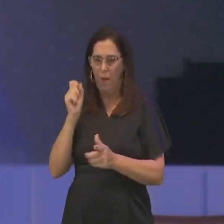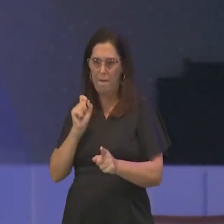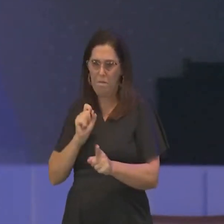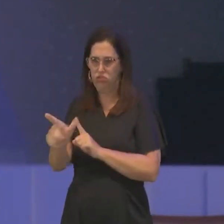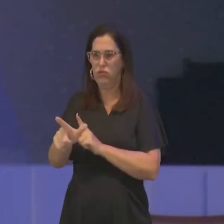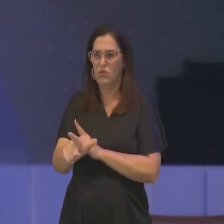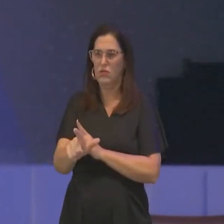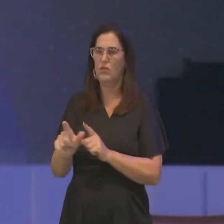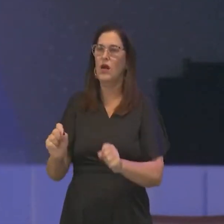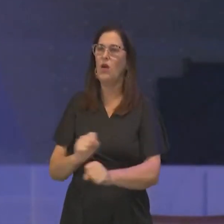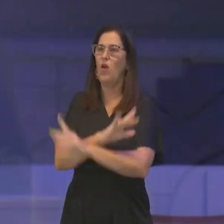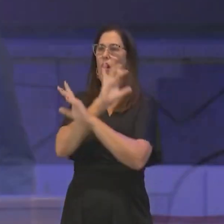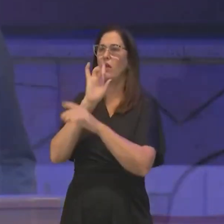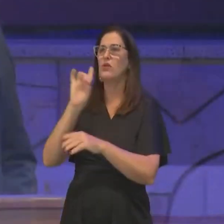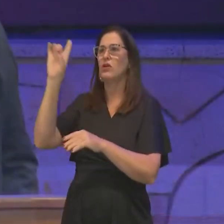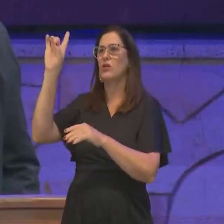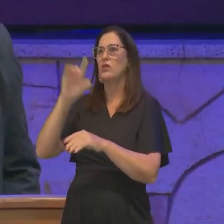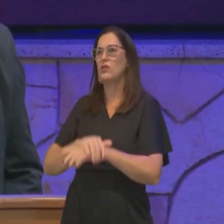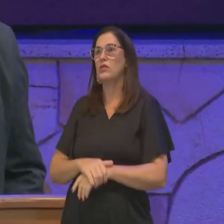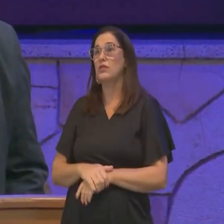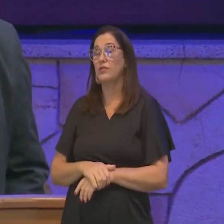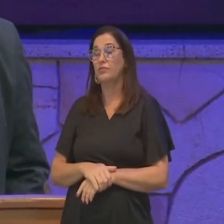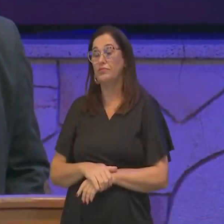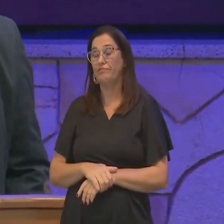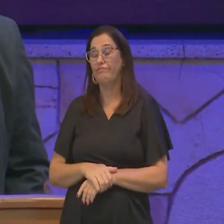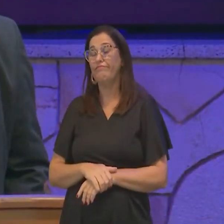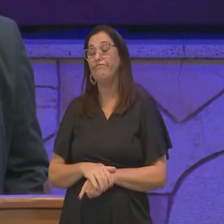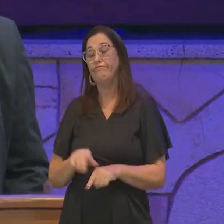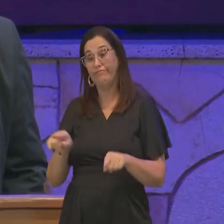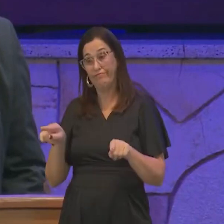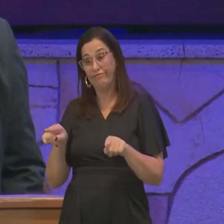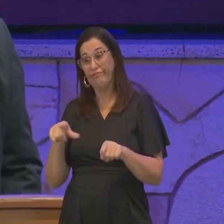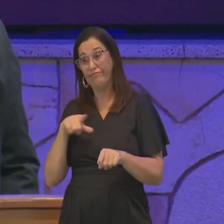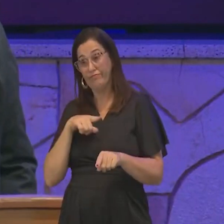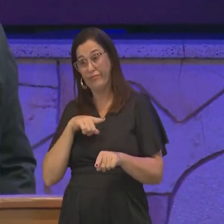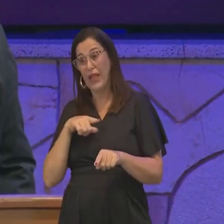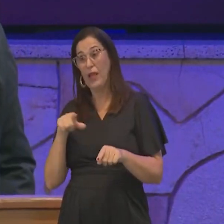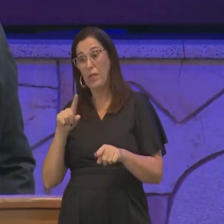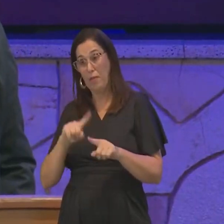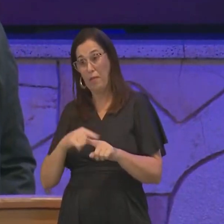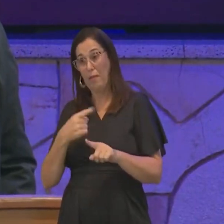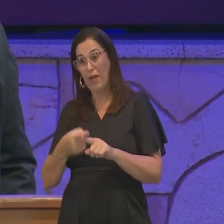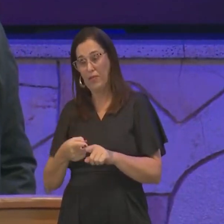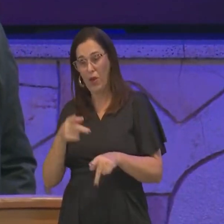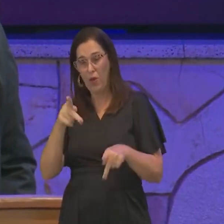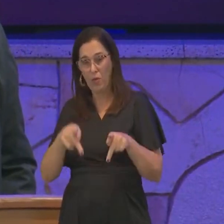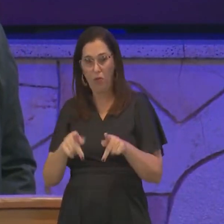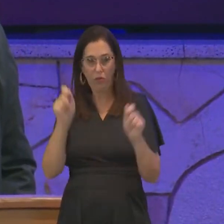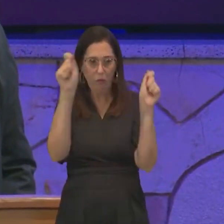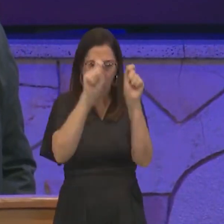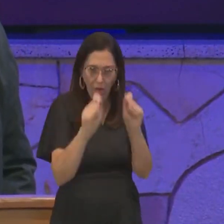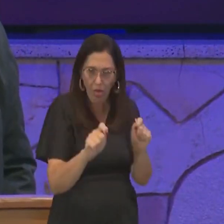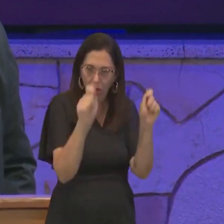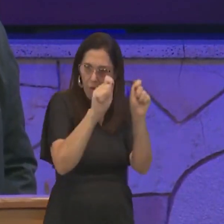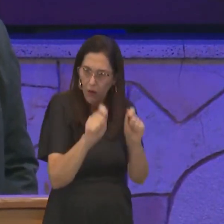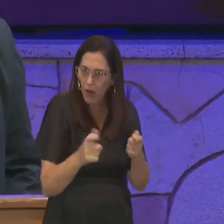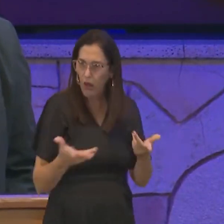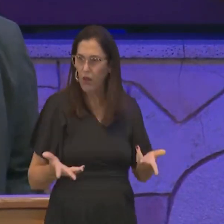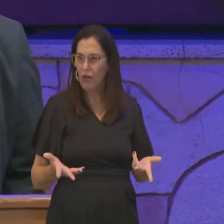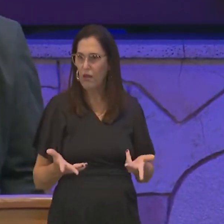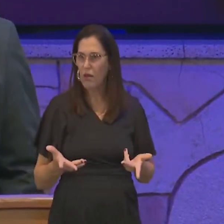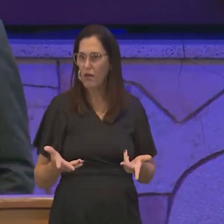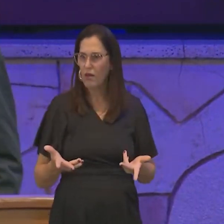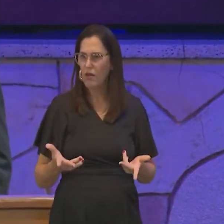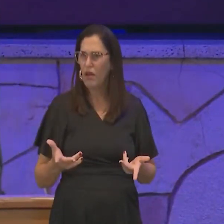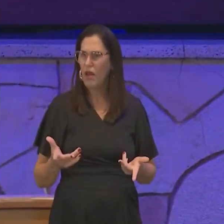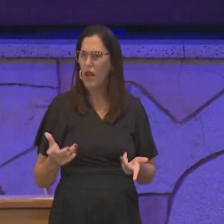glória de Deus. Mas ainda mais, o povo se tornou idólatra, meus irmãos. Será que é